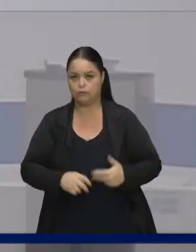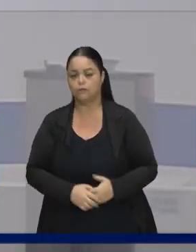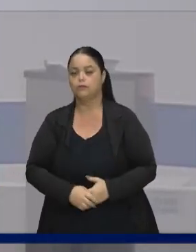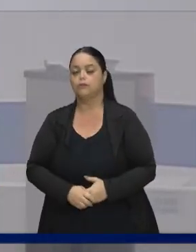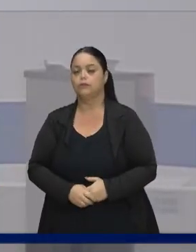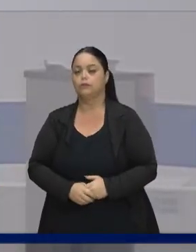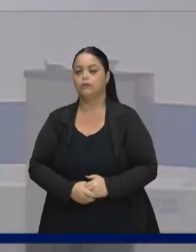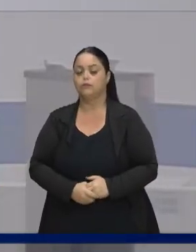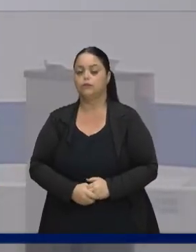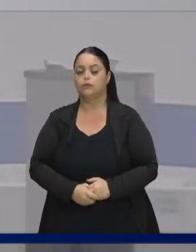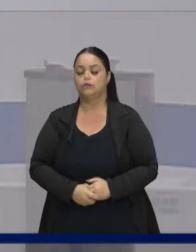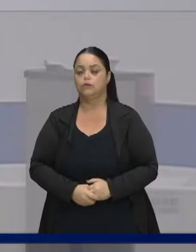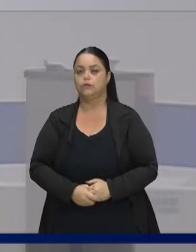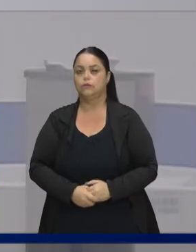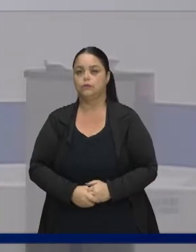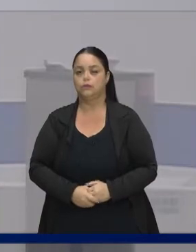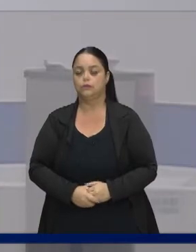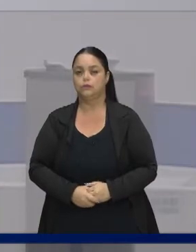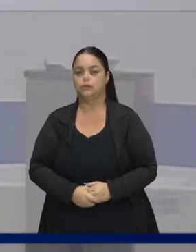Executivo.